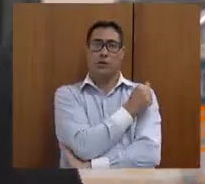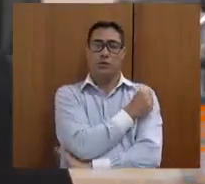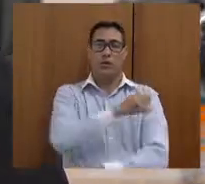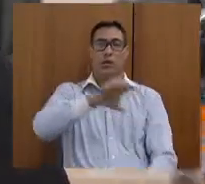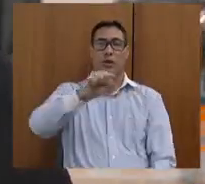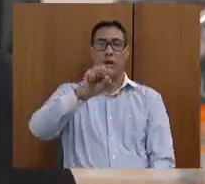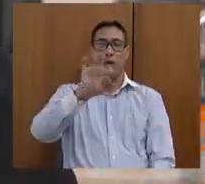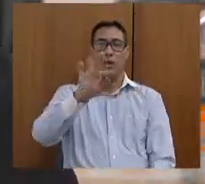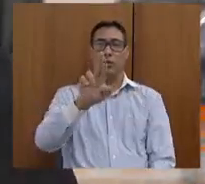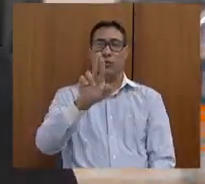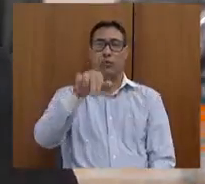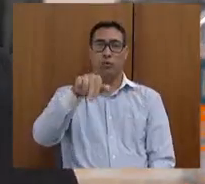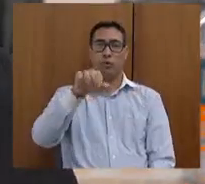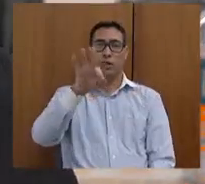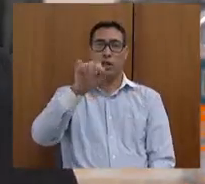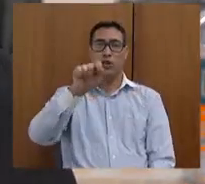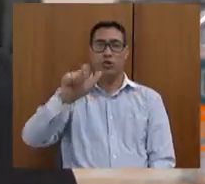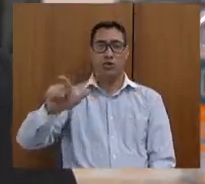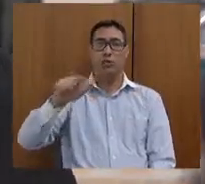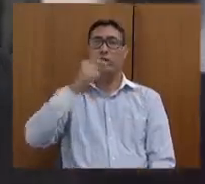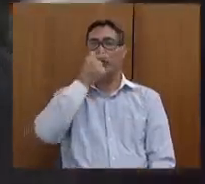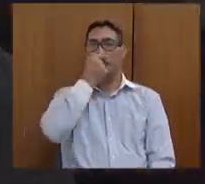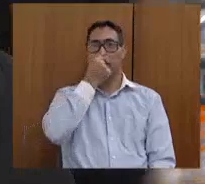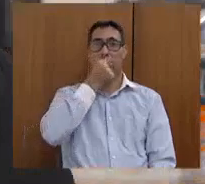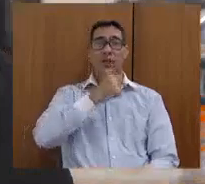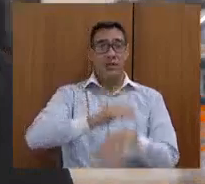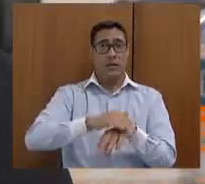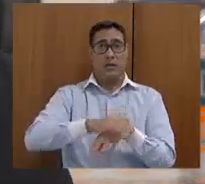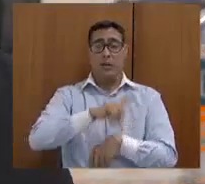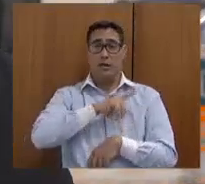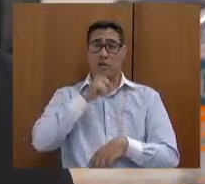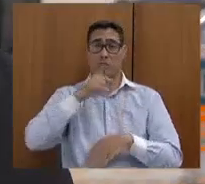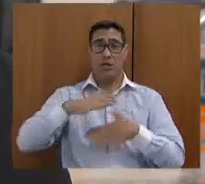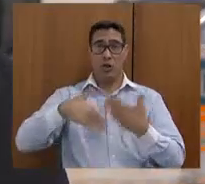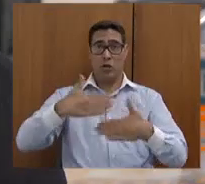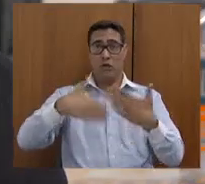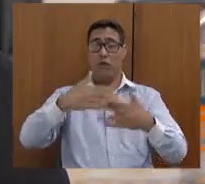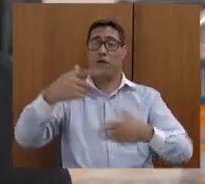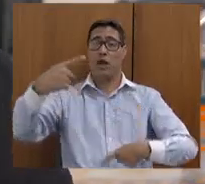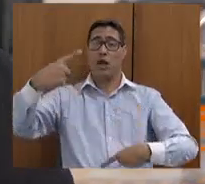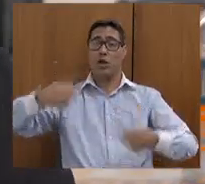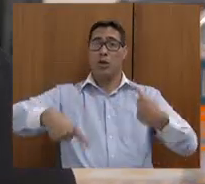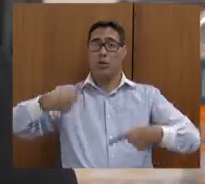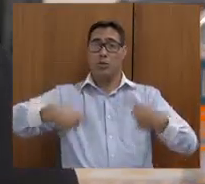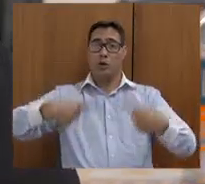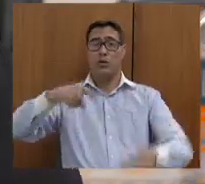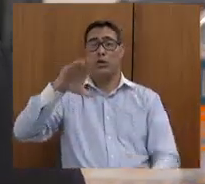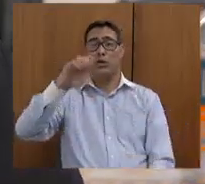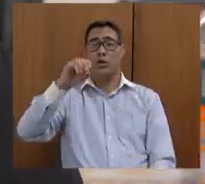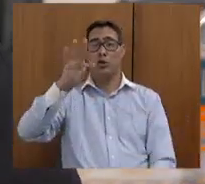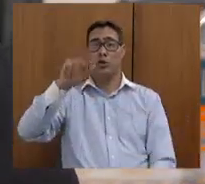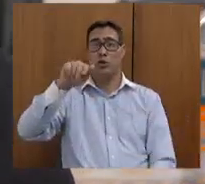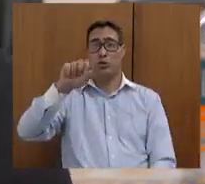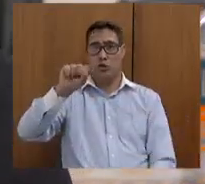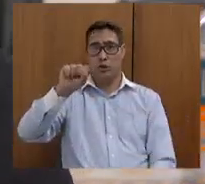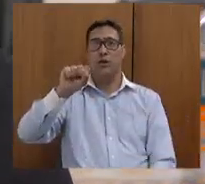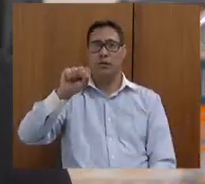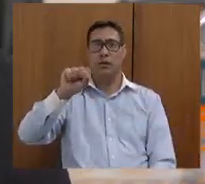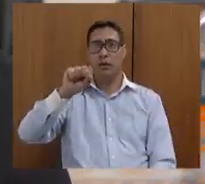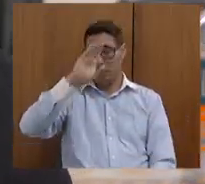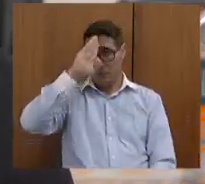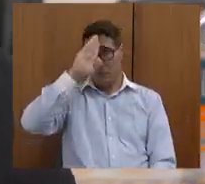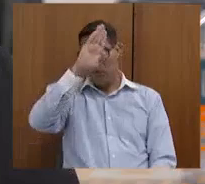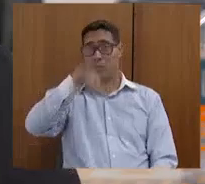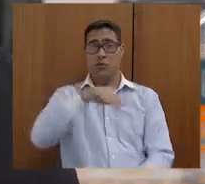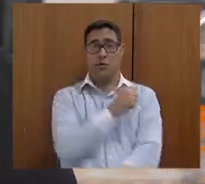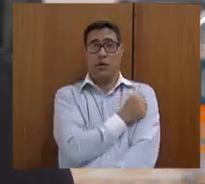eu tenho uma defesa muito forte da da gente desenvolver políticas de cotas né especialmente cotas para